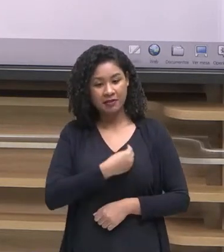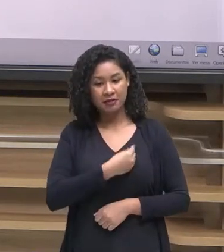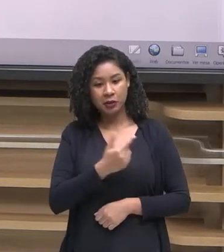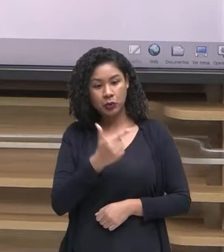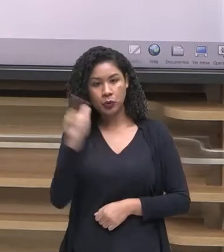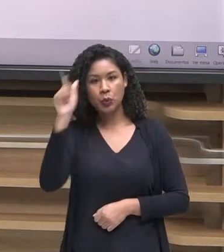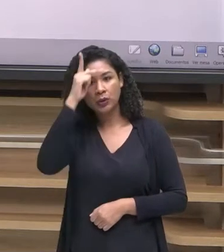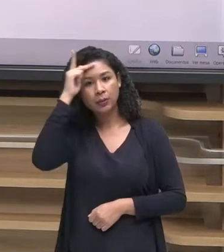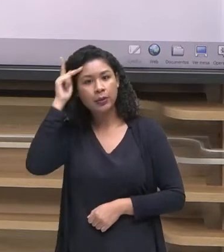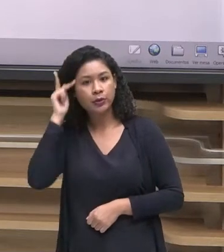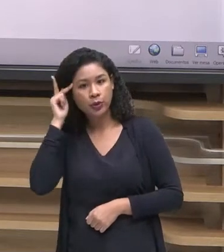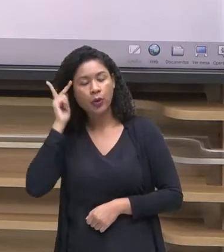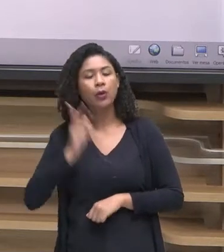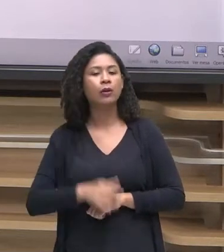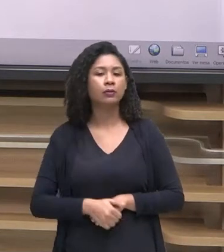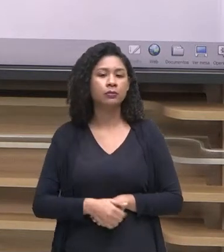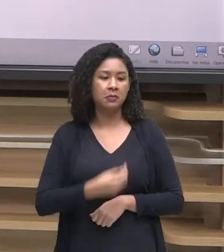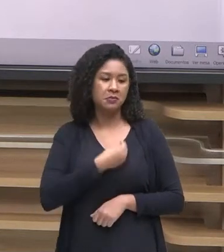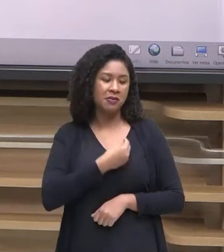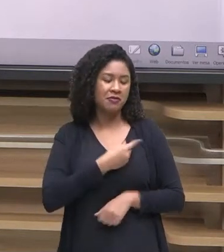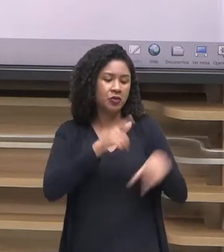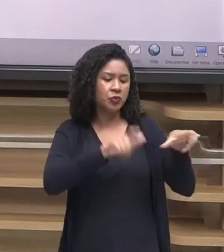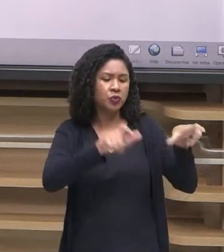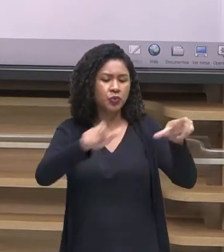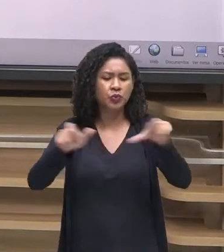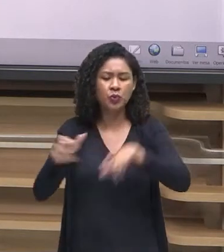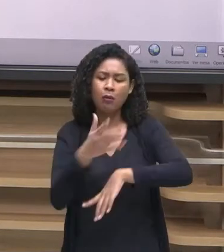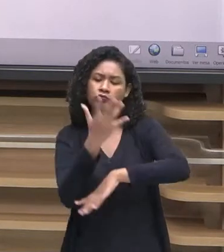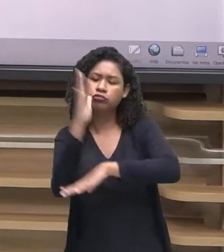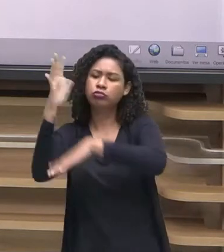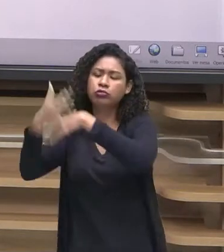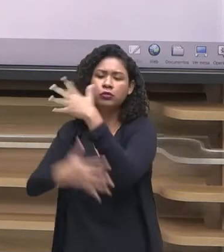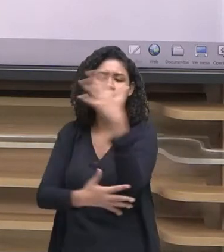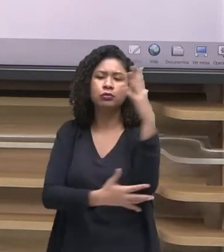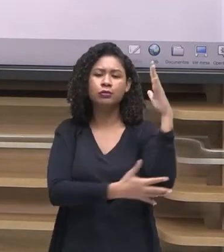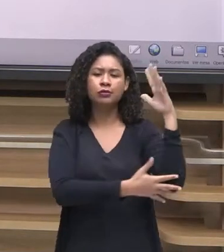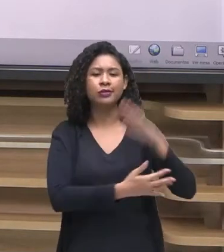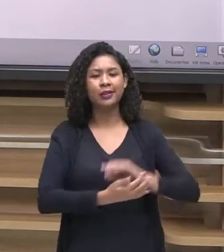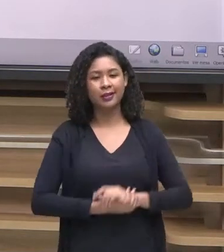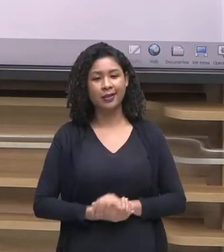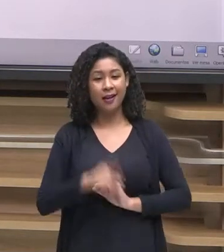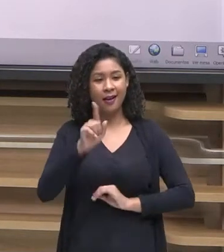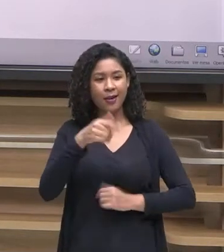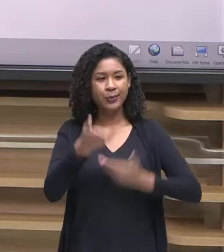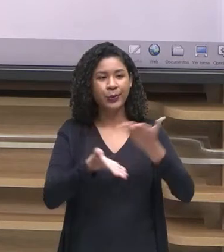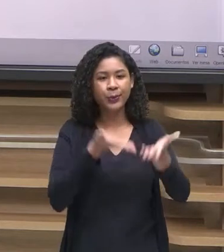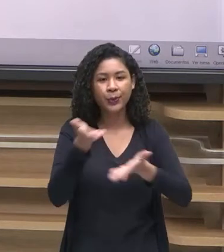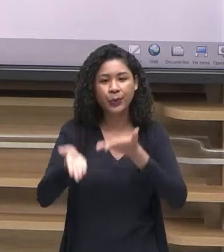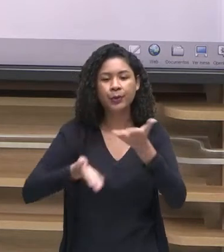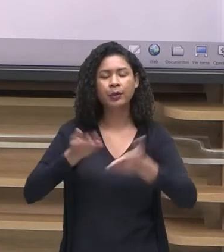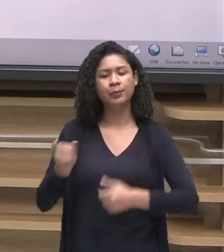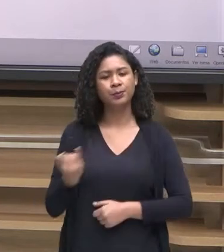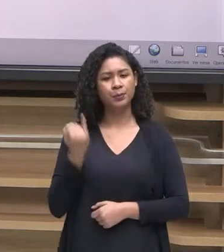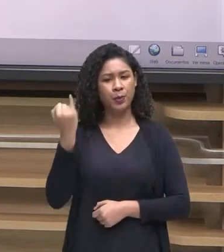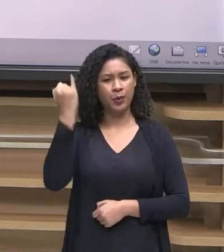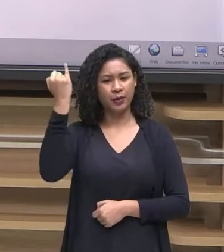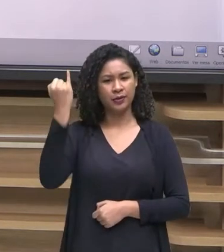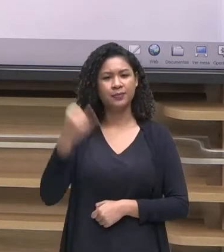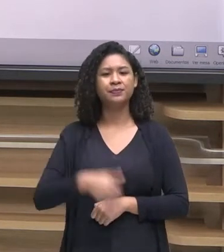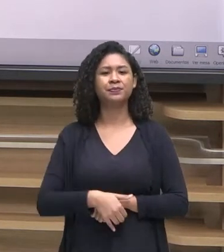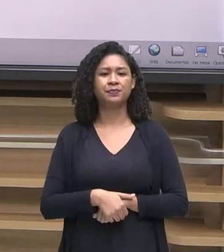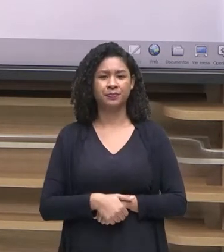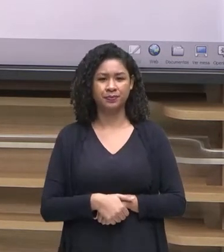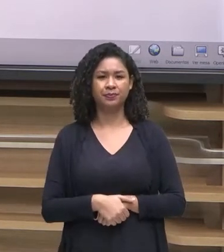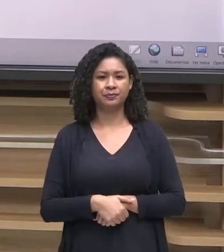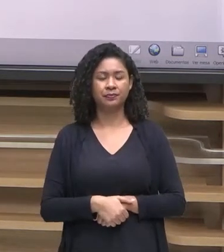vida que está diante também do meio ambiente, a vida no cuidado necessário.